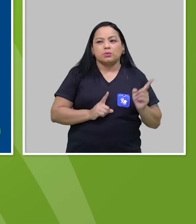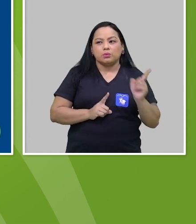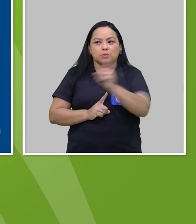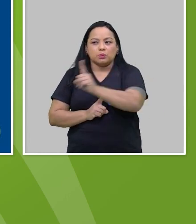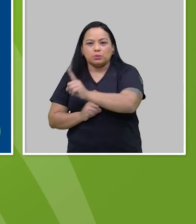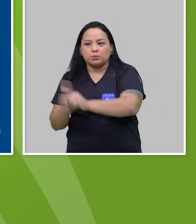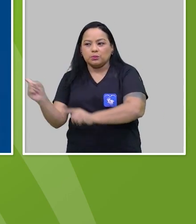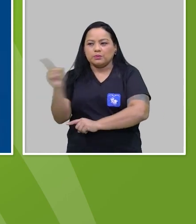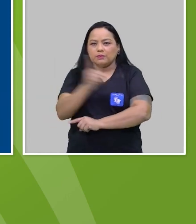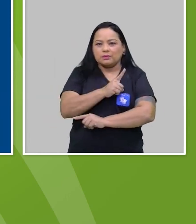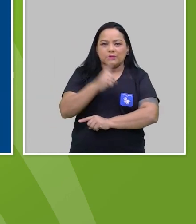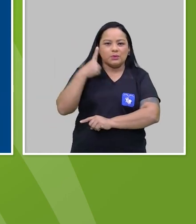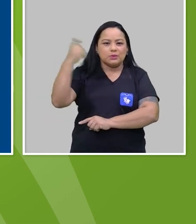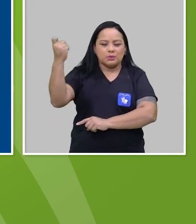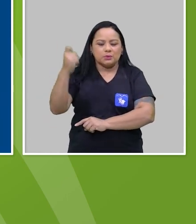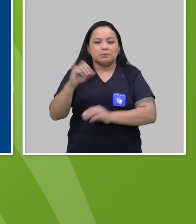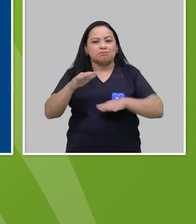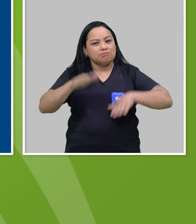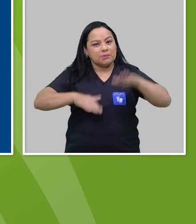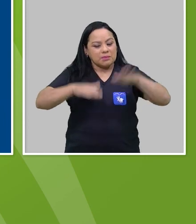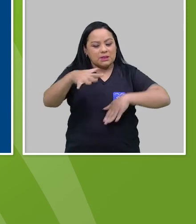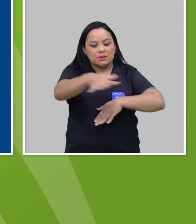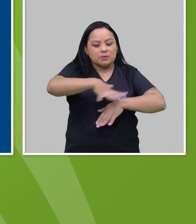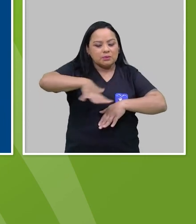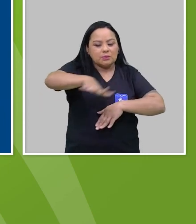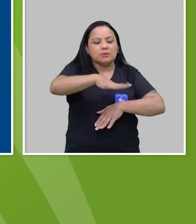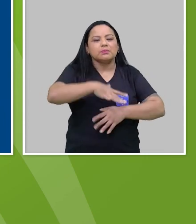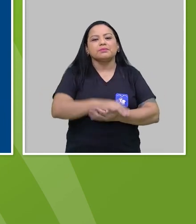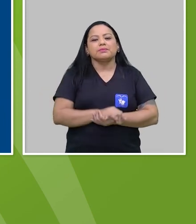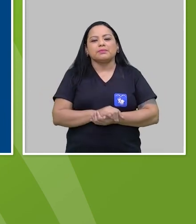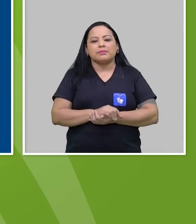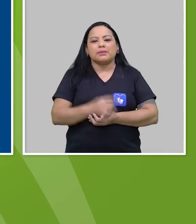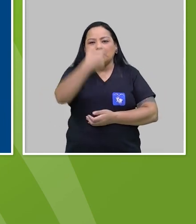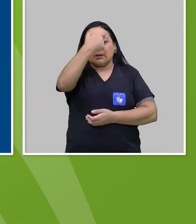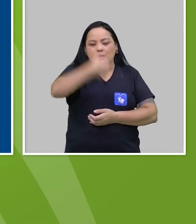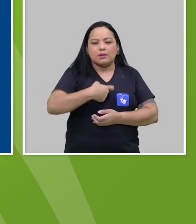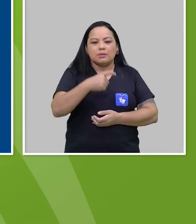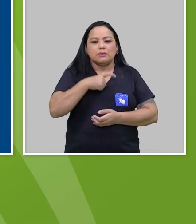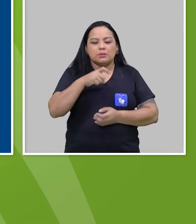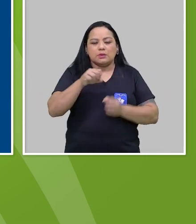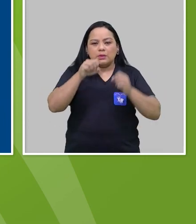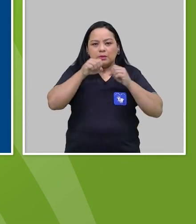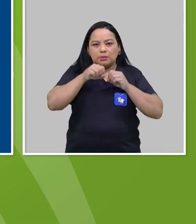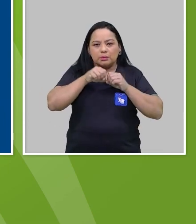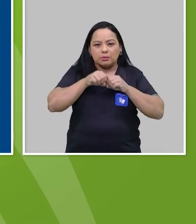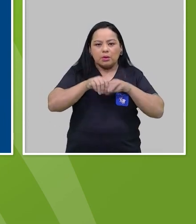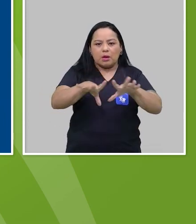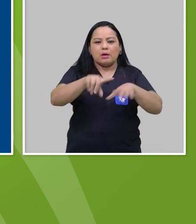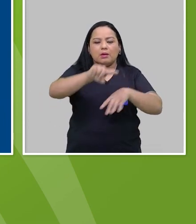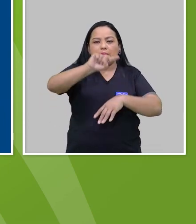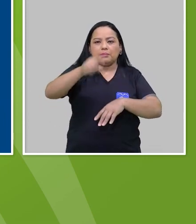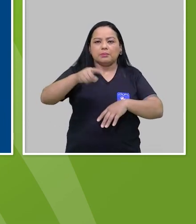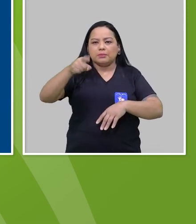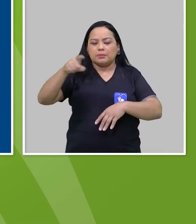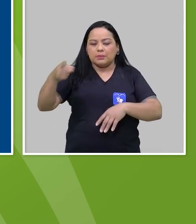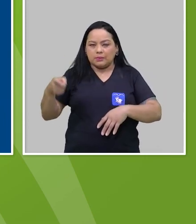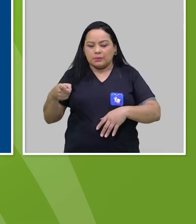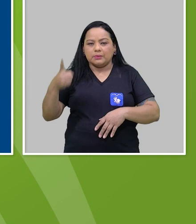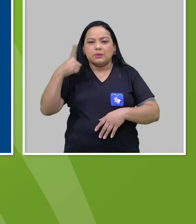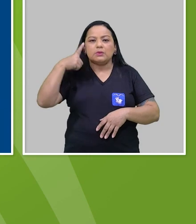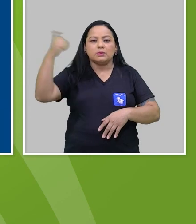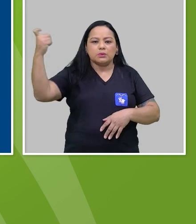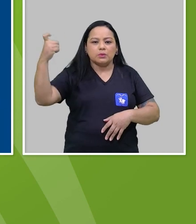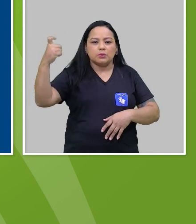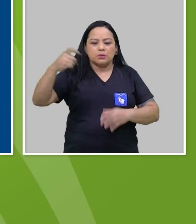é? Claro, dependendo do meio. Então, eu tenho aqui ó, a emissão de ondas mecânicas aqui para o fundo